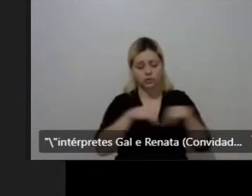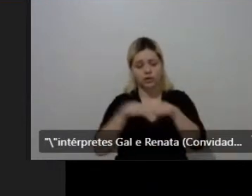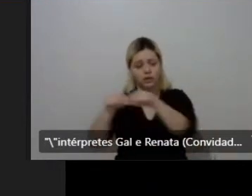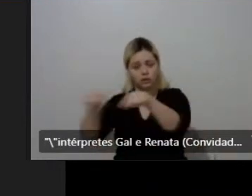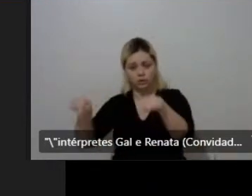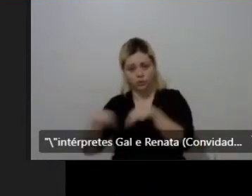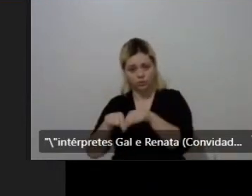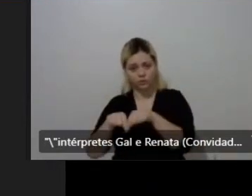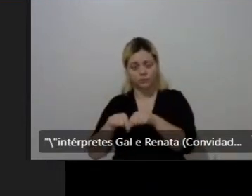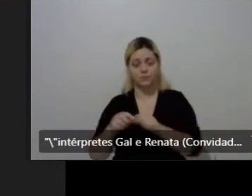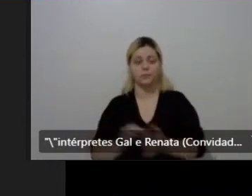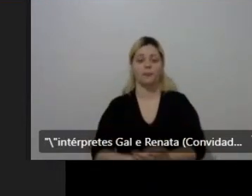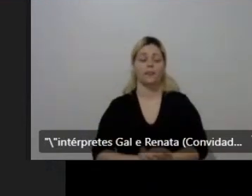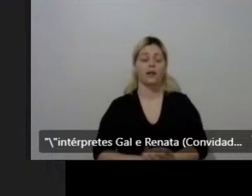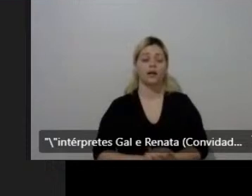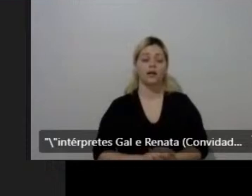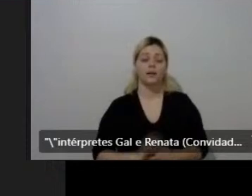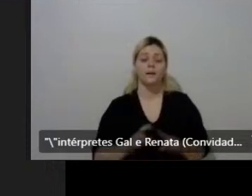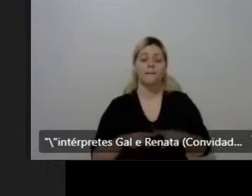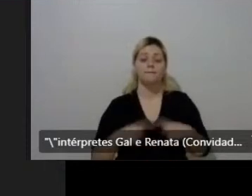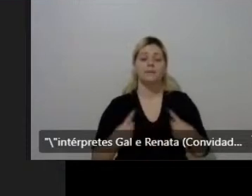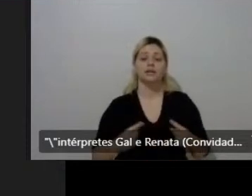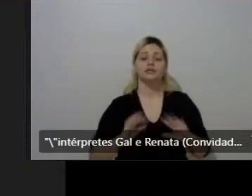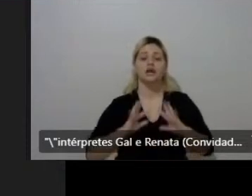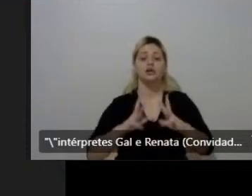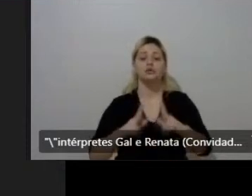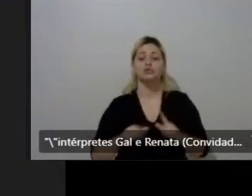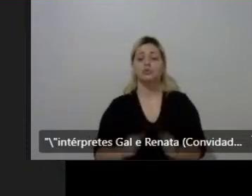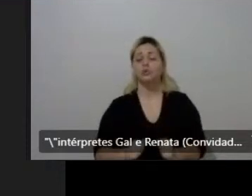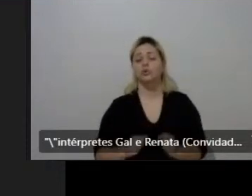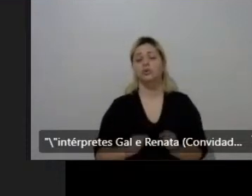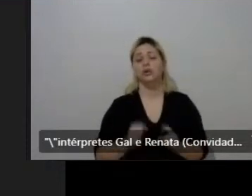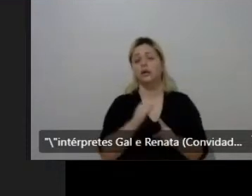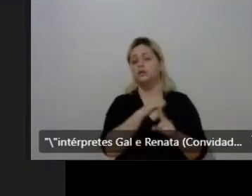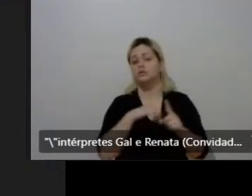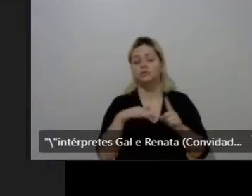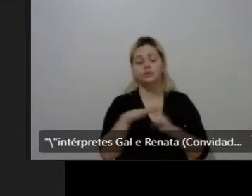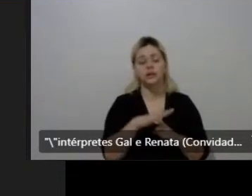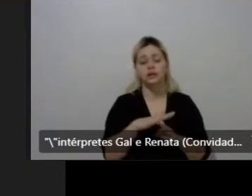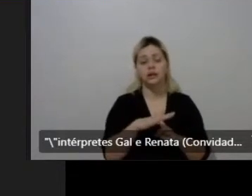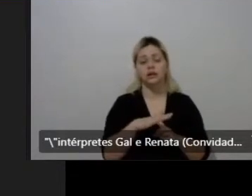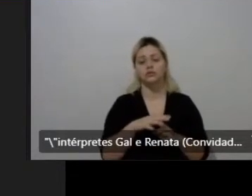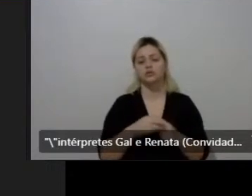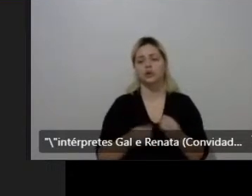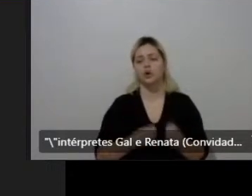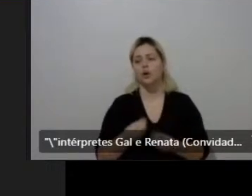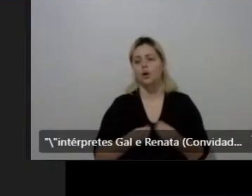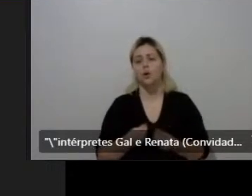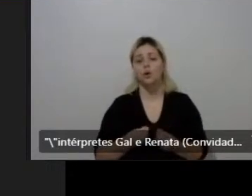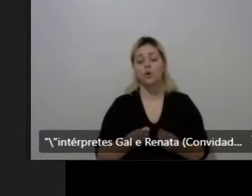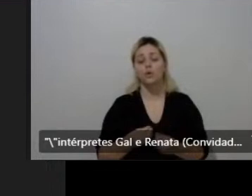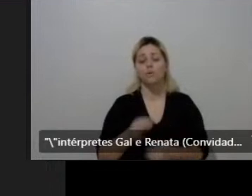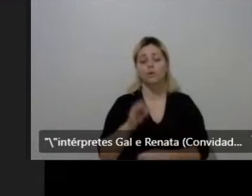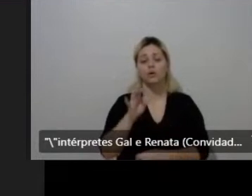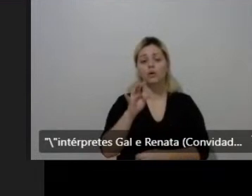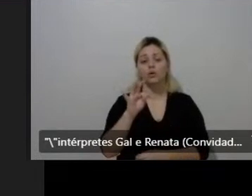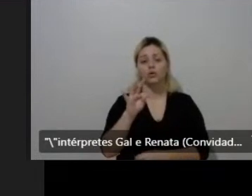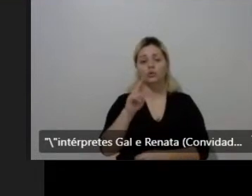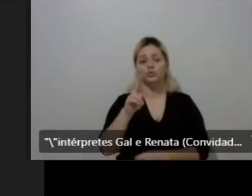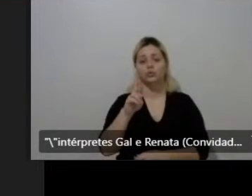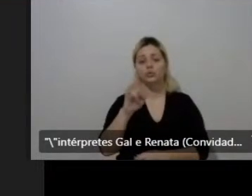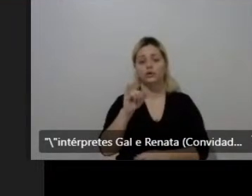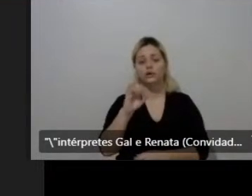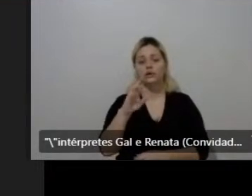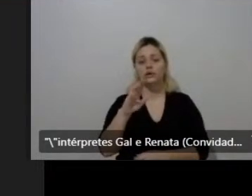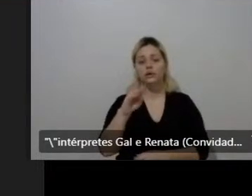têm importado na gestão comunitária do território, por exemplo, aqui na zona costeira, como o turismo de base comunitária, que a